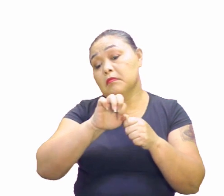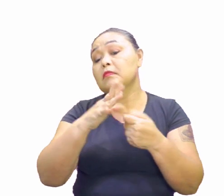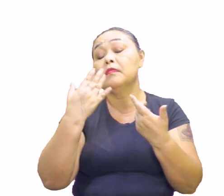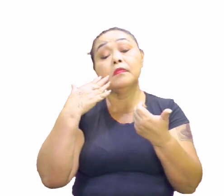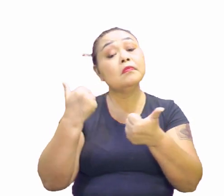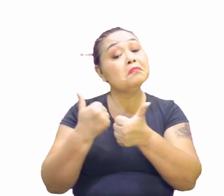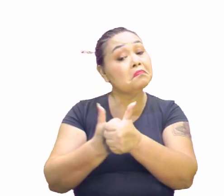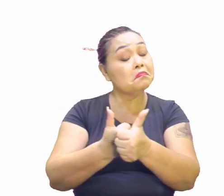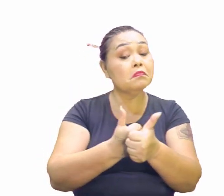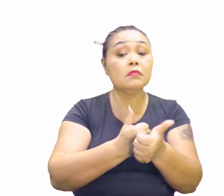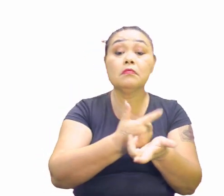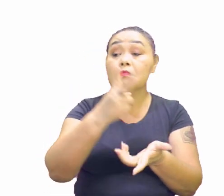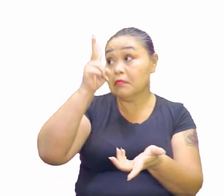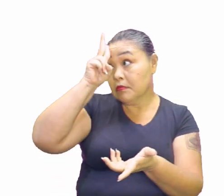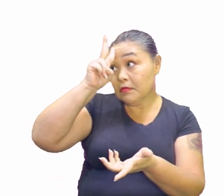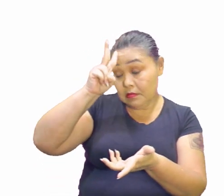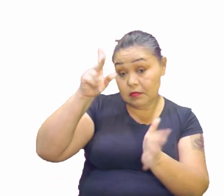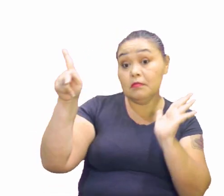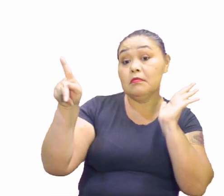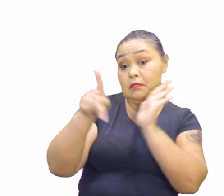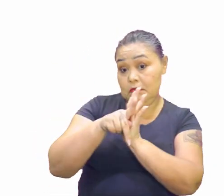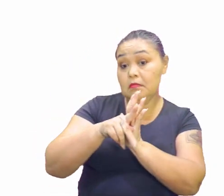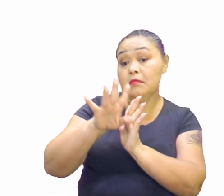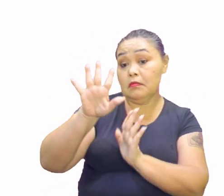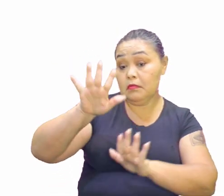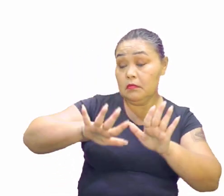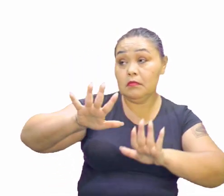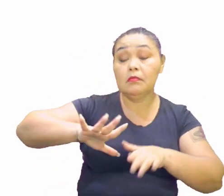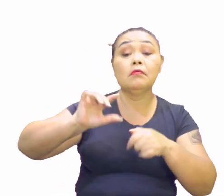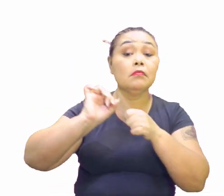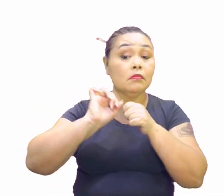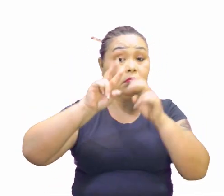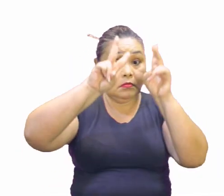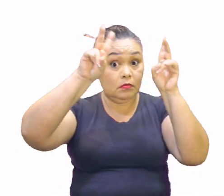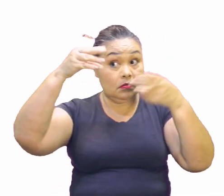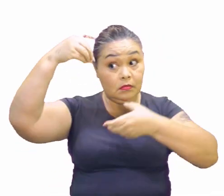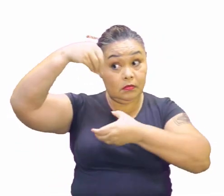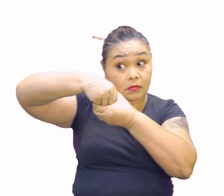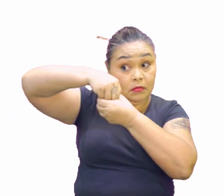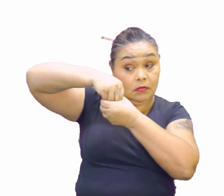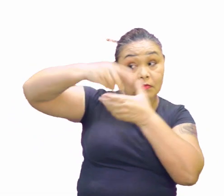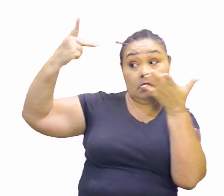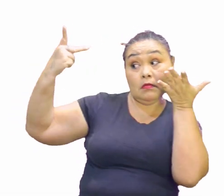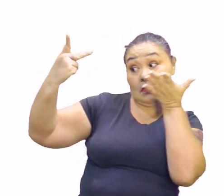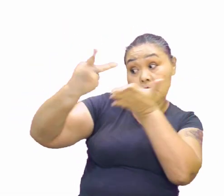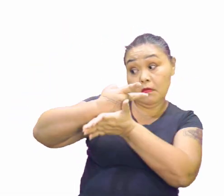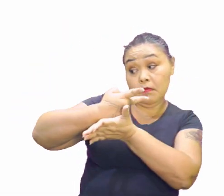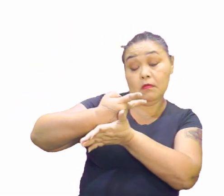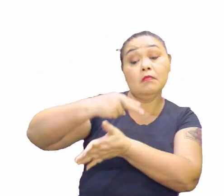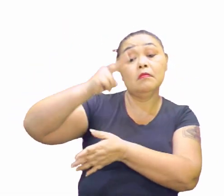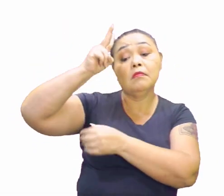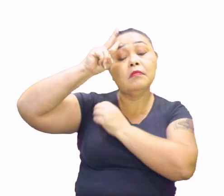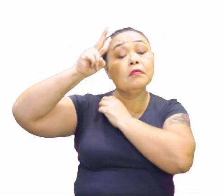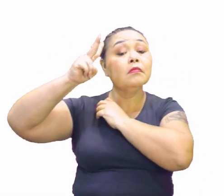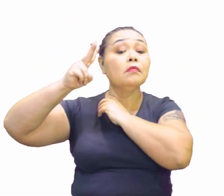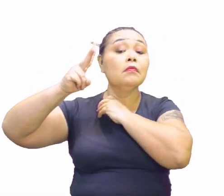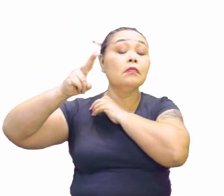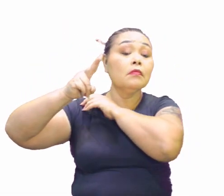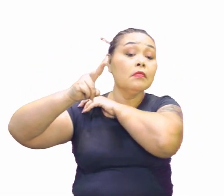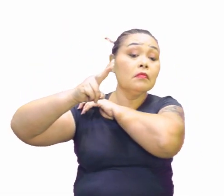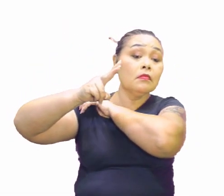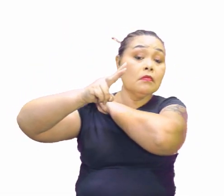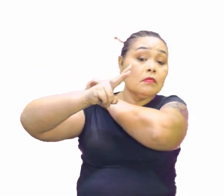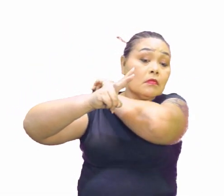você acompanha, a história também, muitas vezes o tema vai casar dentro de um acontecimento da história,